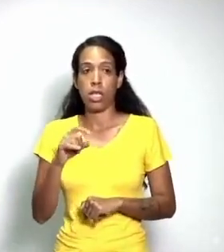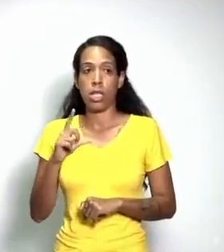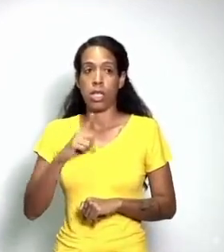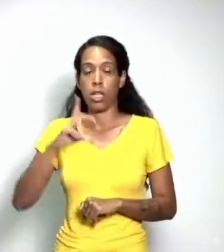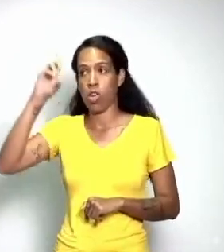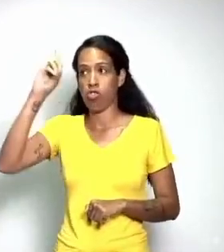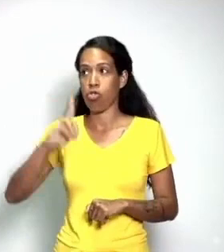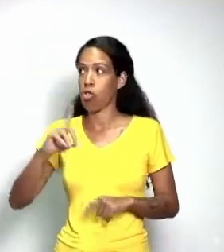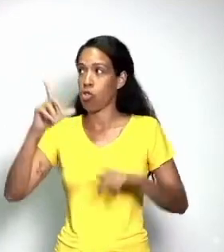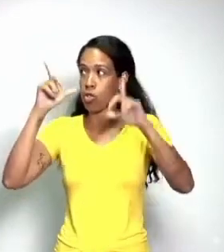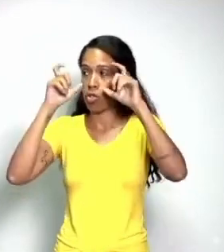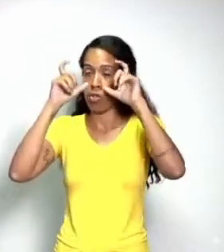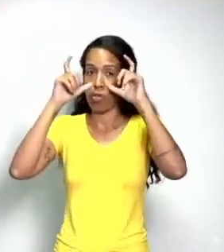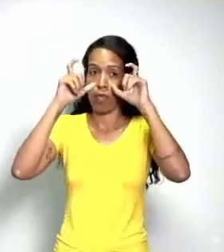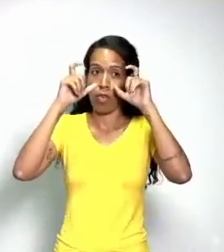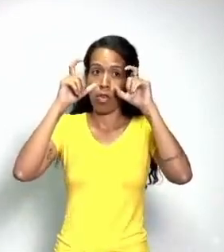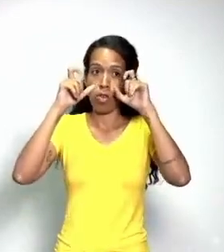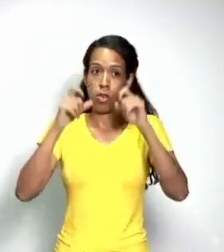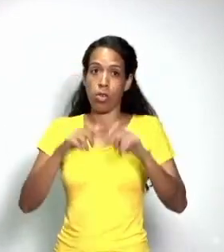de foto, ele está lá